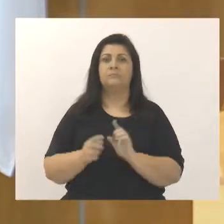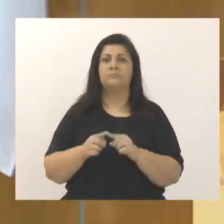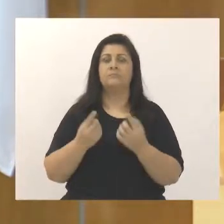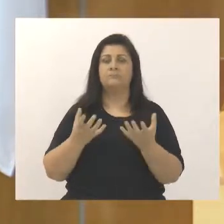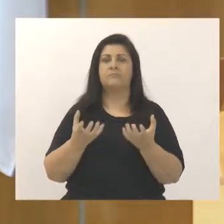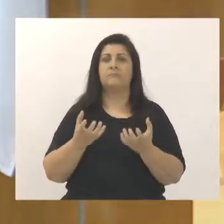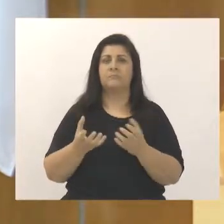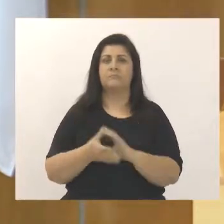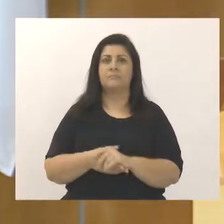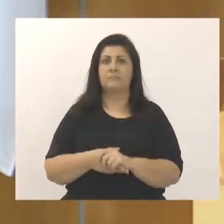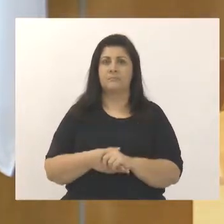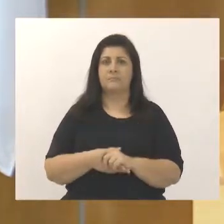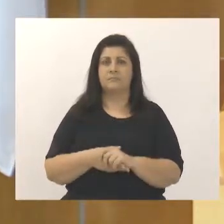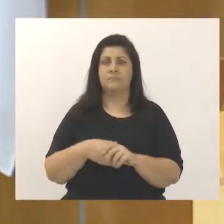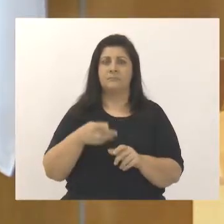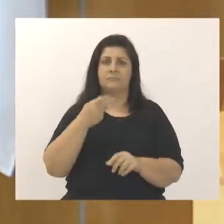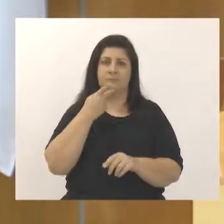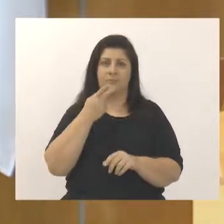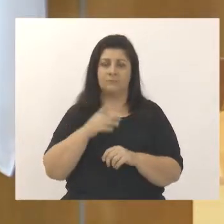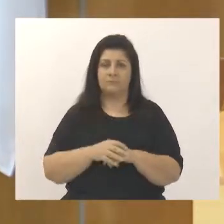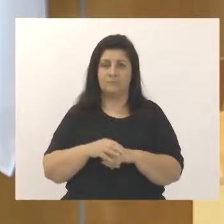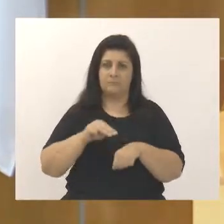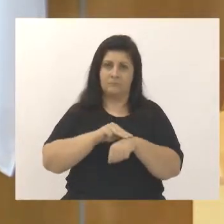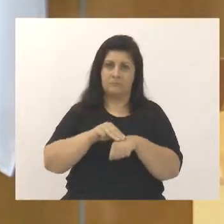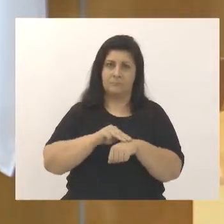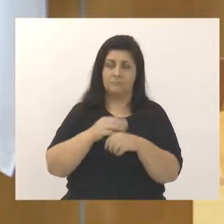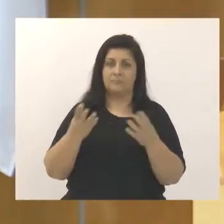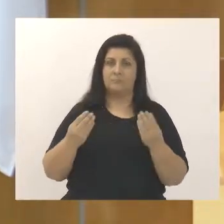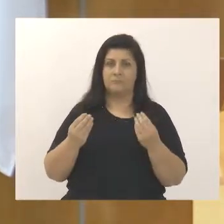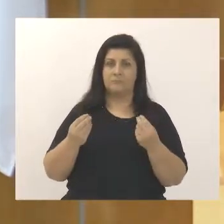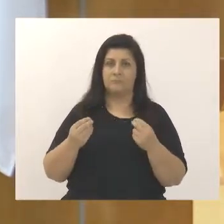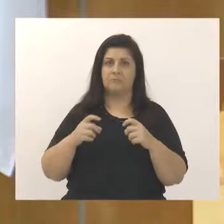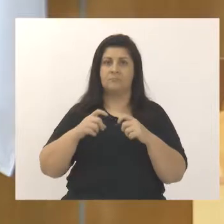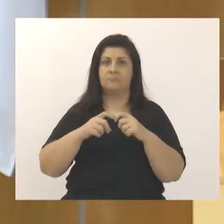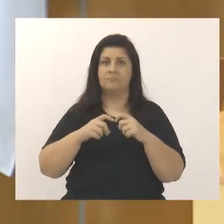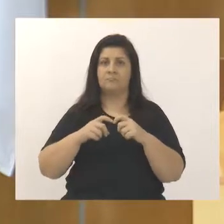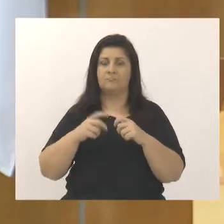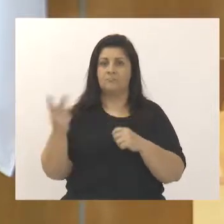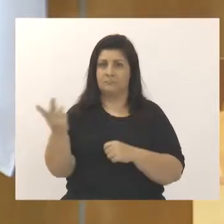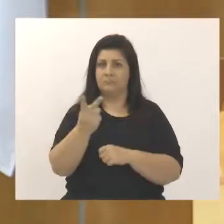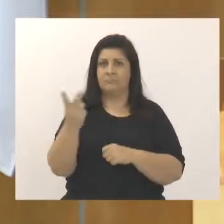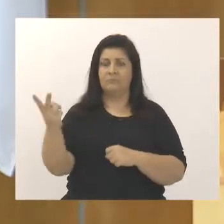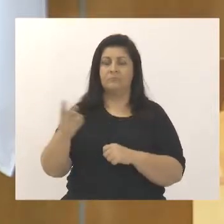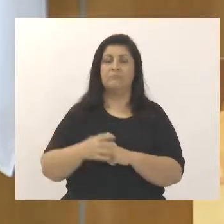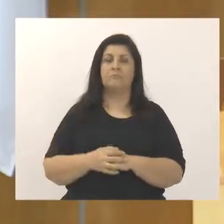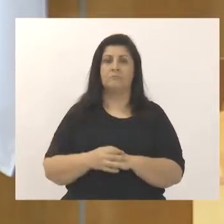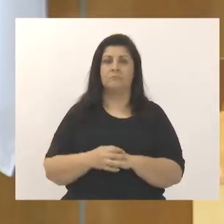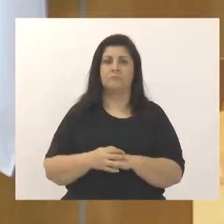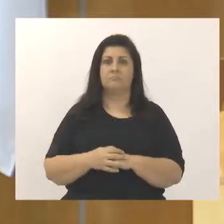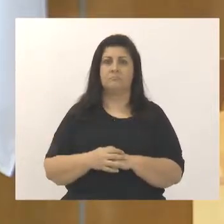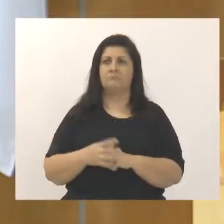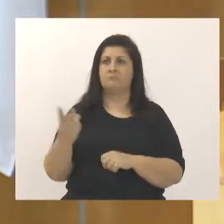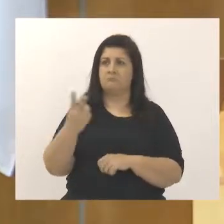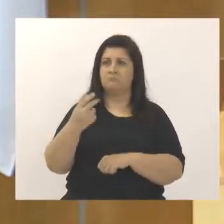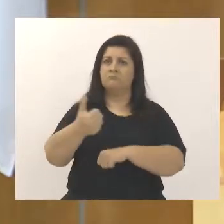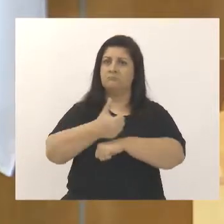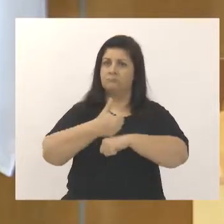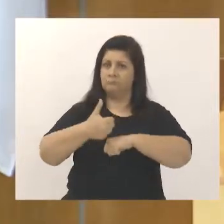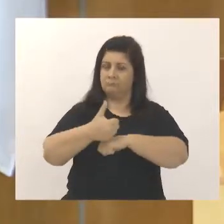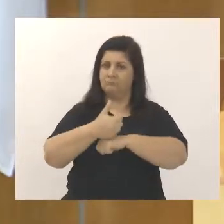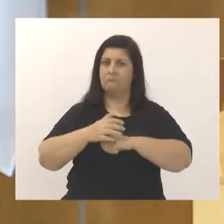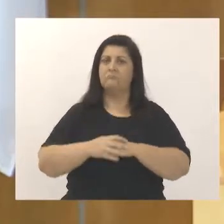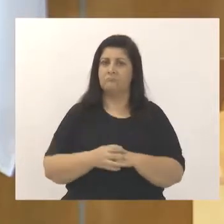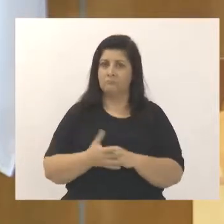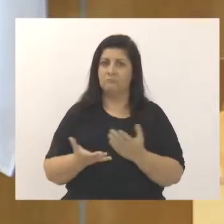queria adiantar aqui, eu conversei bastante com o doutor Rodrigo e até mesmo com a doutora Márcia também. São dois profissionais aí da área